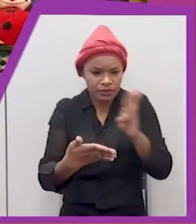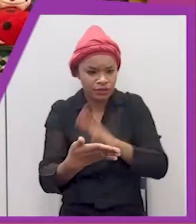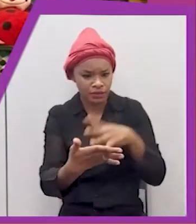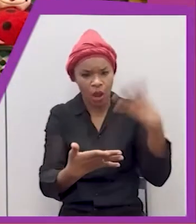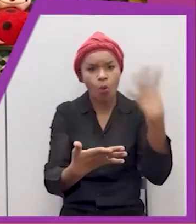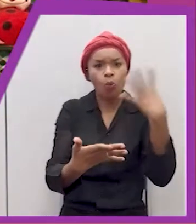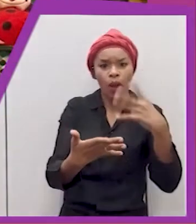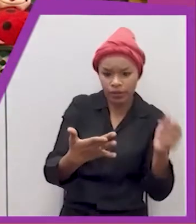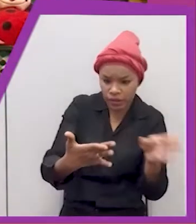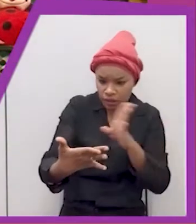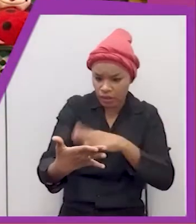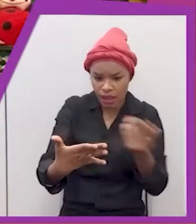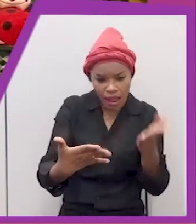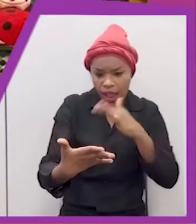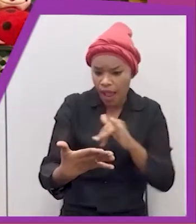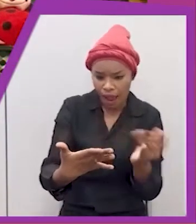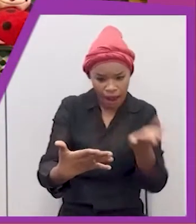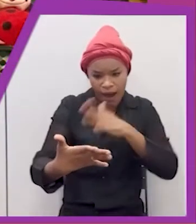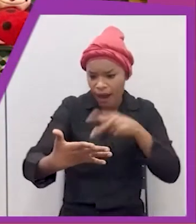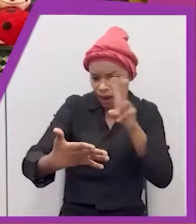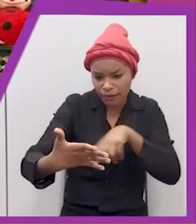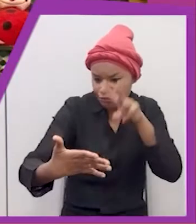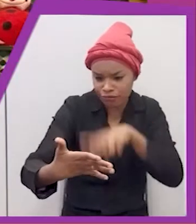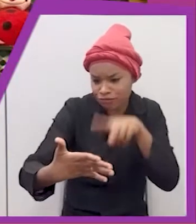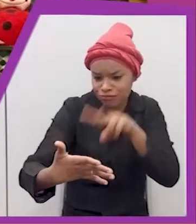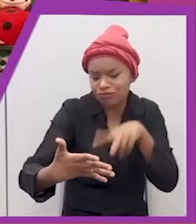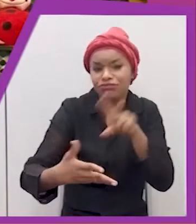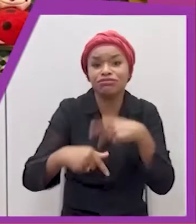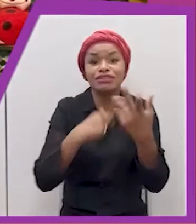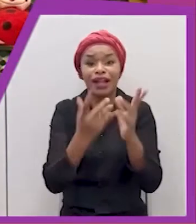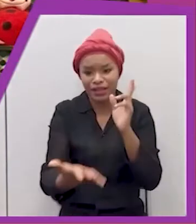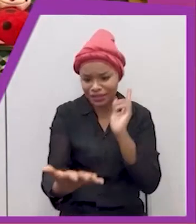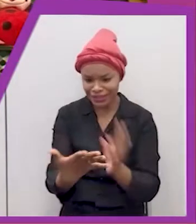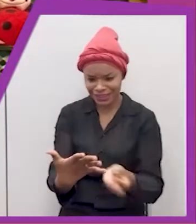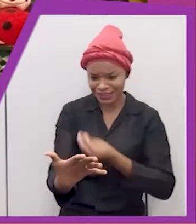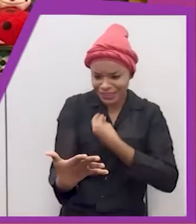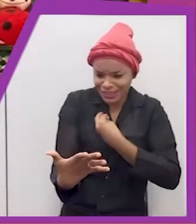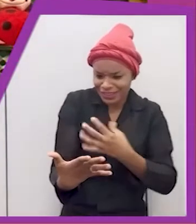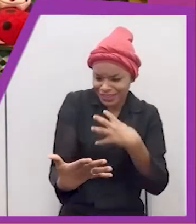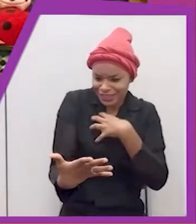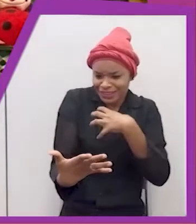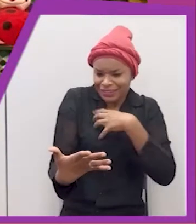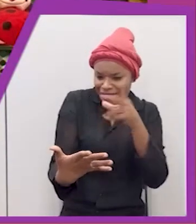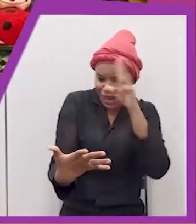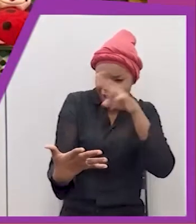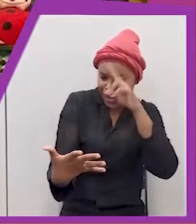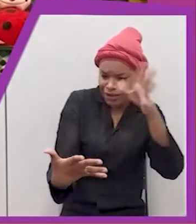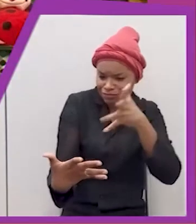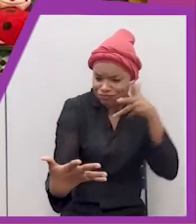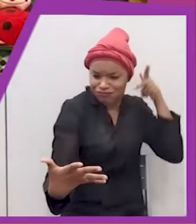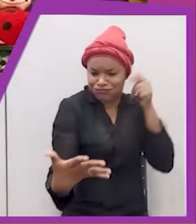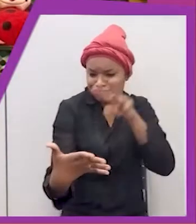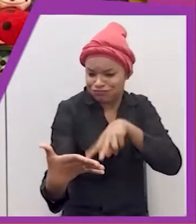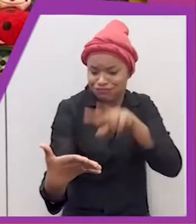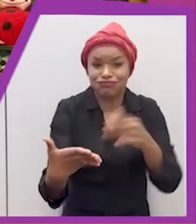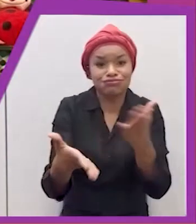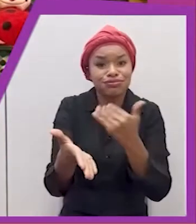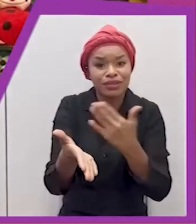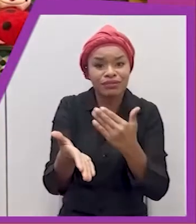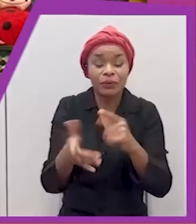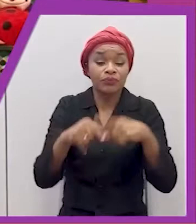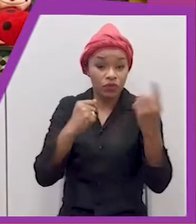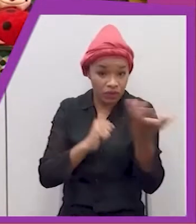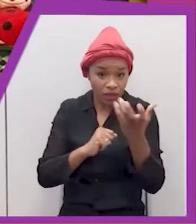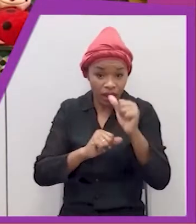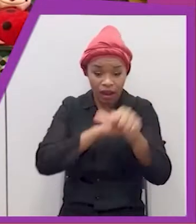tenha preguiça de ler as vezes um livro você começa a lenda e ele pode parecer chato mas quando você vira a página já tem uma coisa interessante